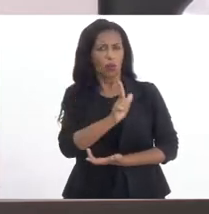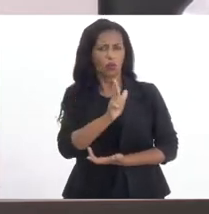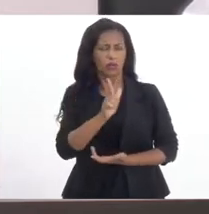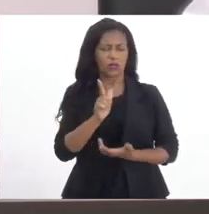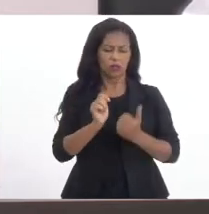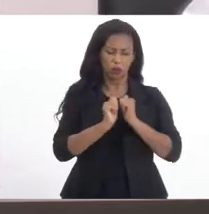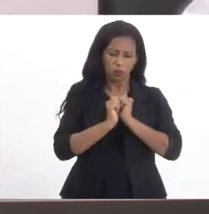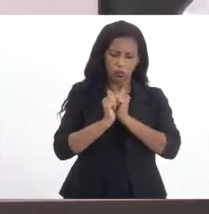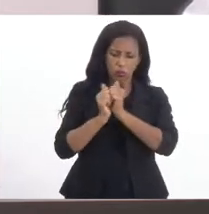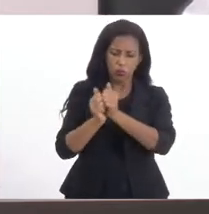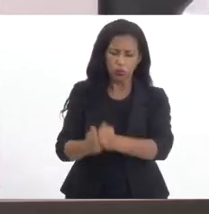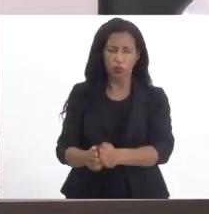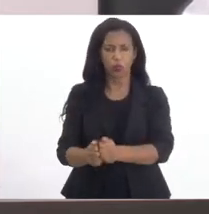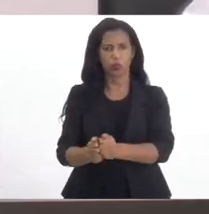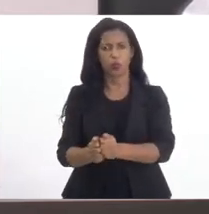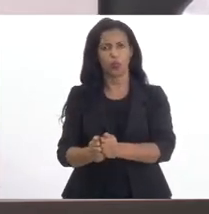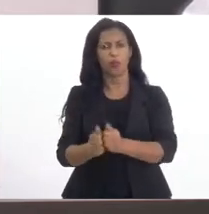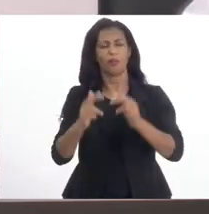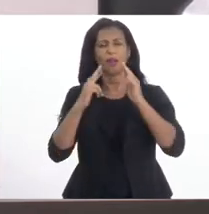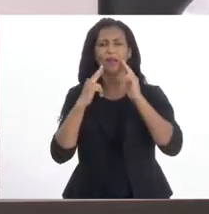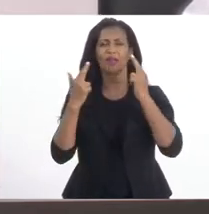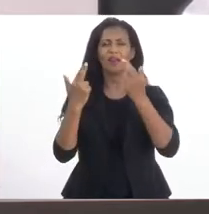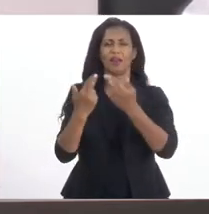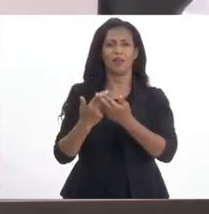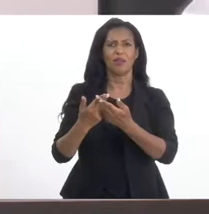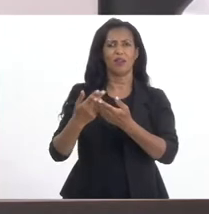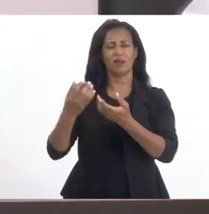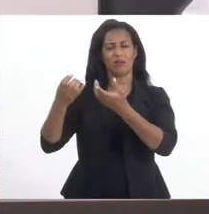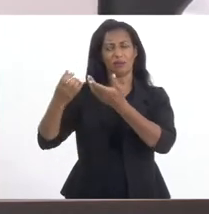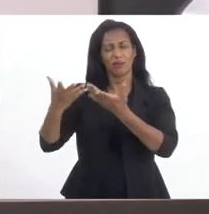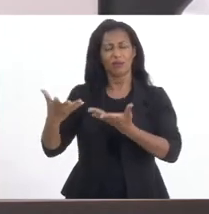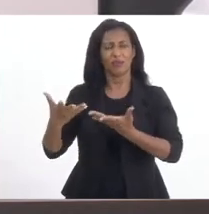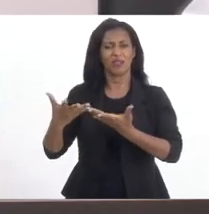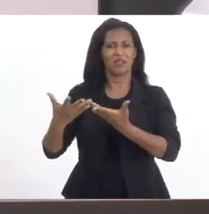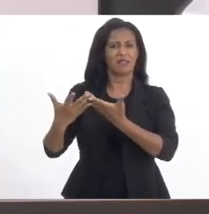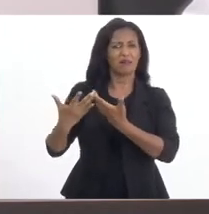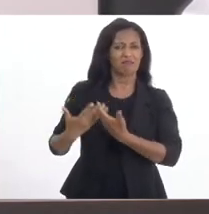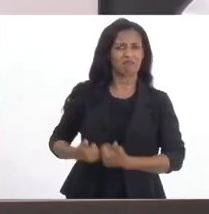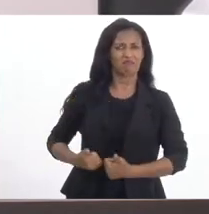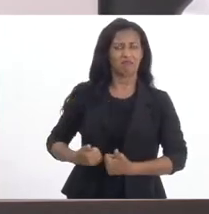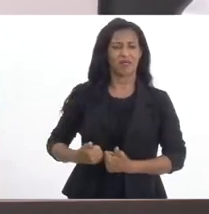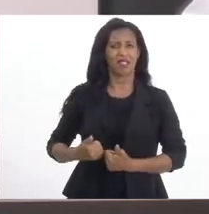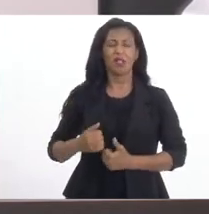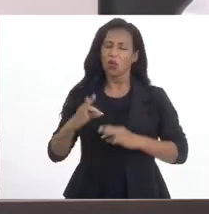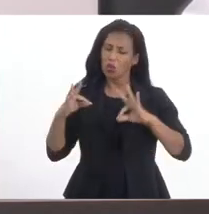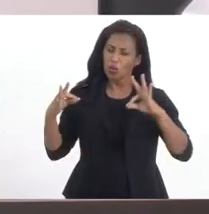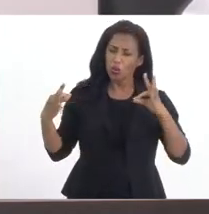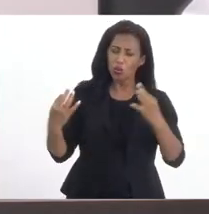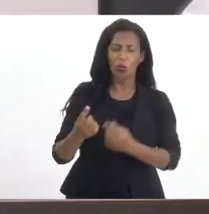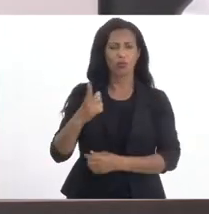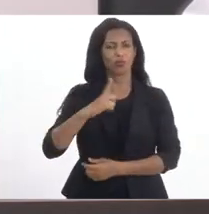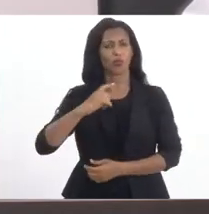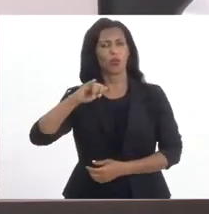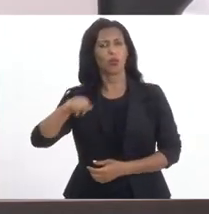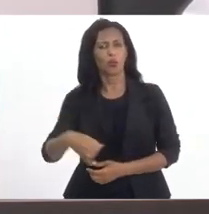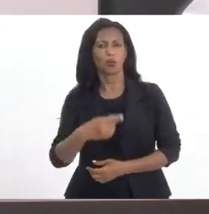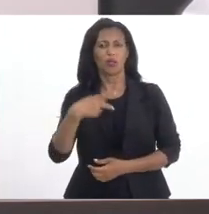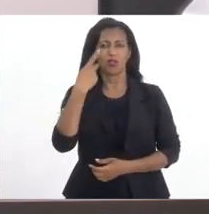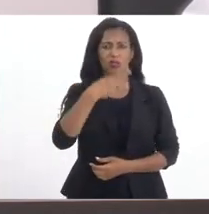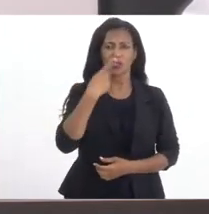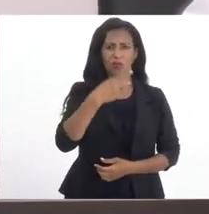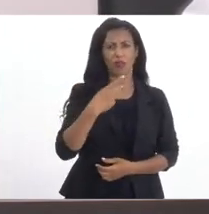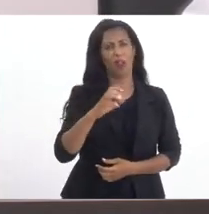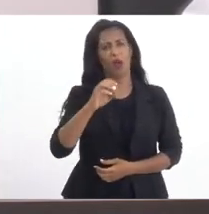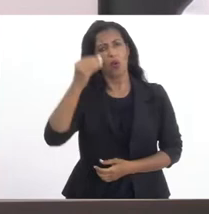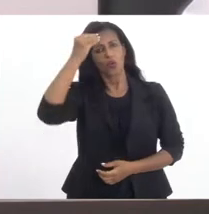forma que a audiência não fique desgastante a ponto dos representantes da comunidade não conseguirem falar, ou terem que falar com pressa, ou terem que ir